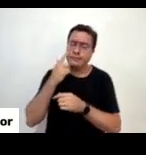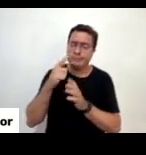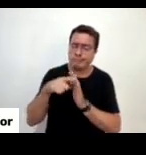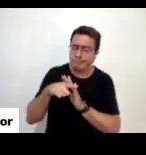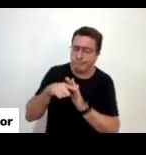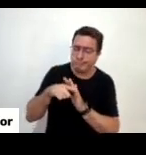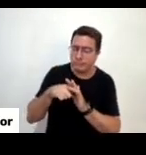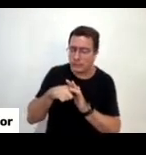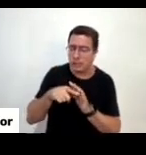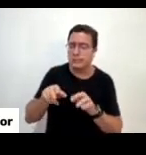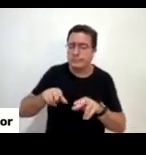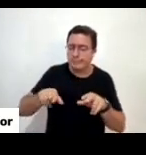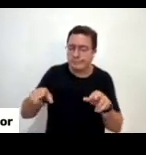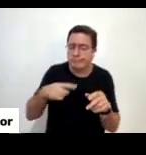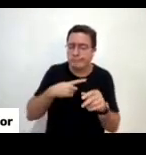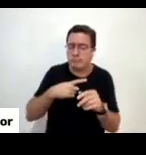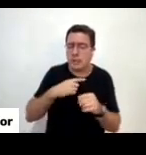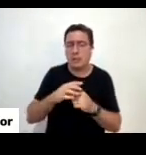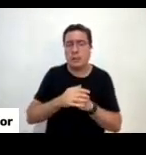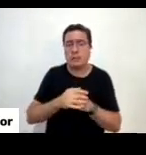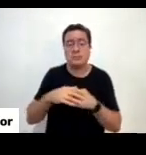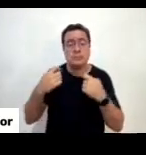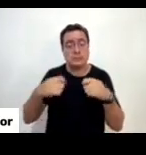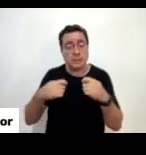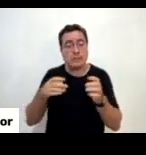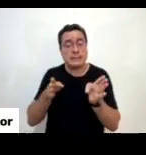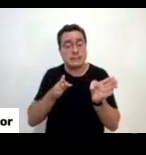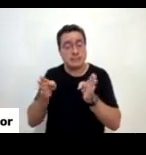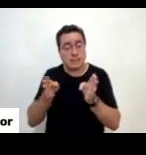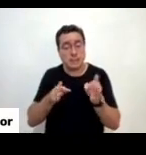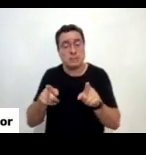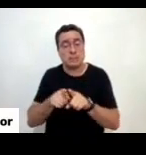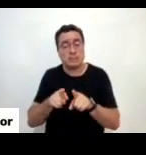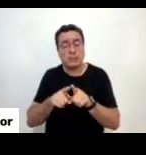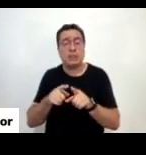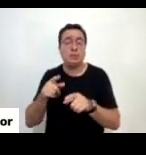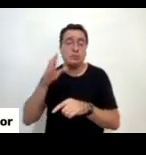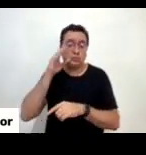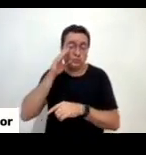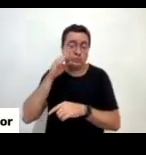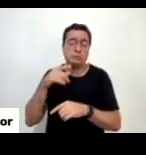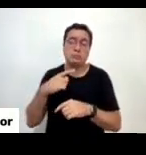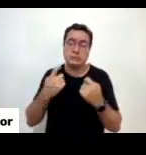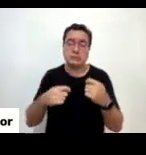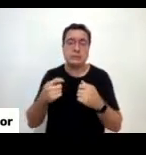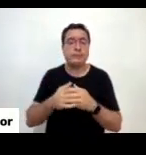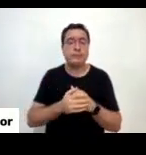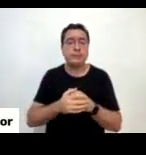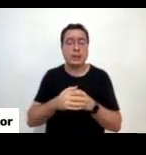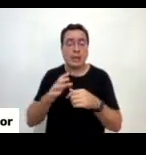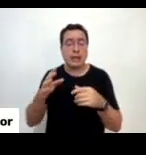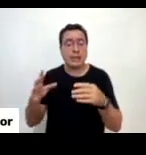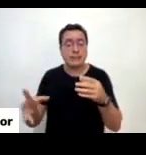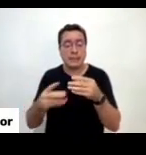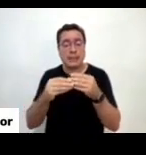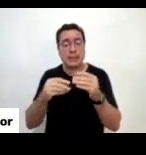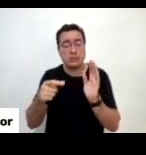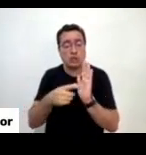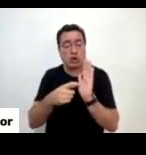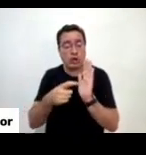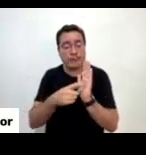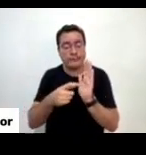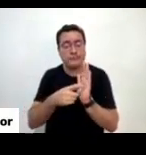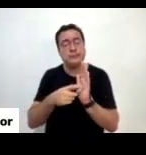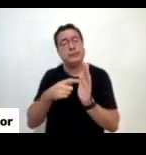lado diferente. Nós precisamos ter acessibilidade também para os colaboradores. Nós precisamos implementar softwares que